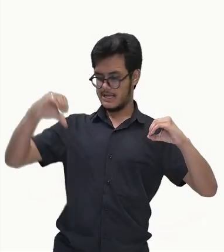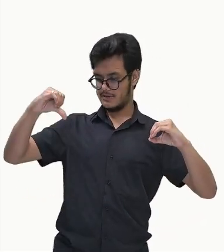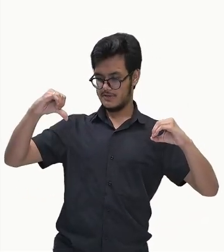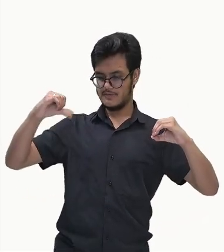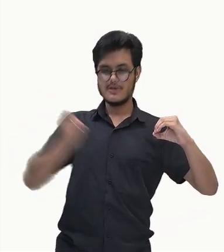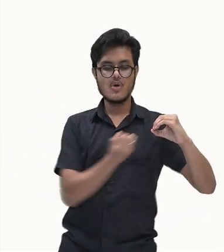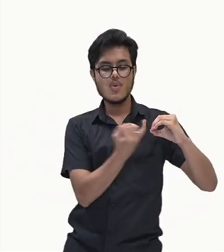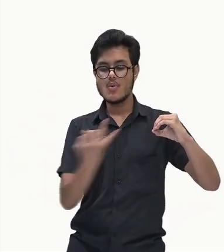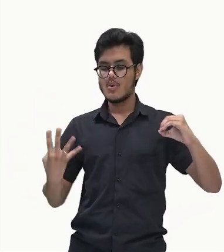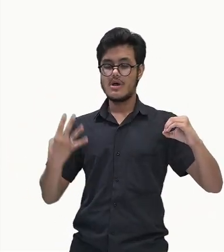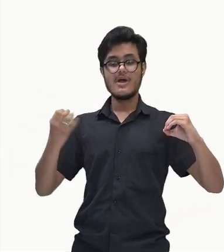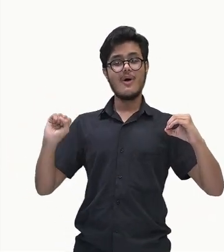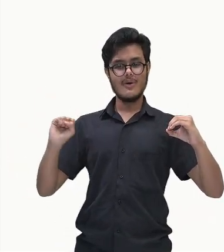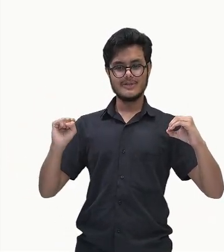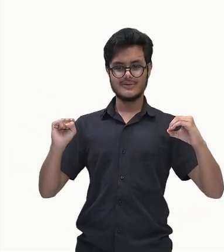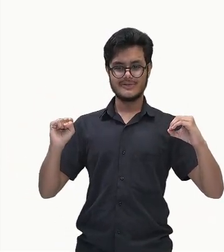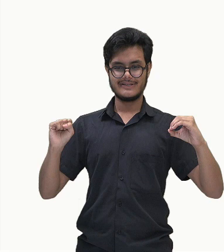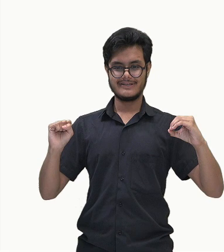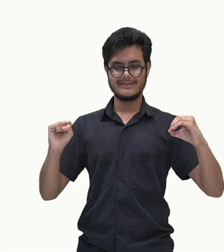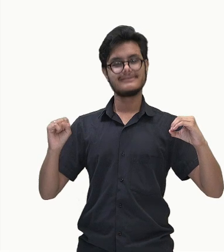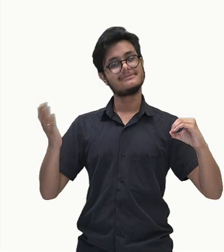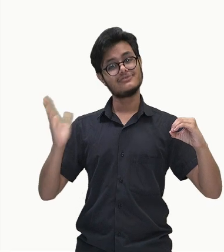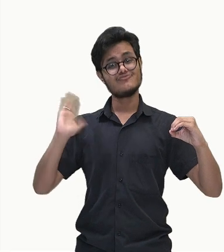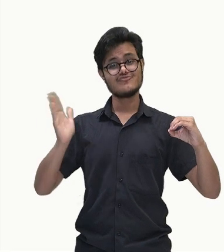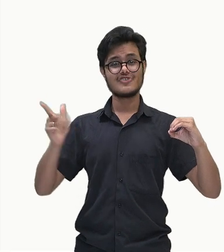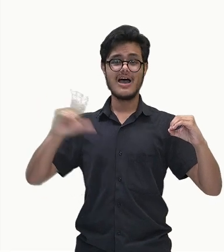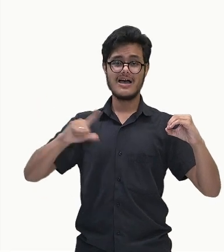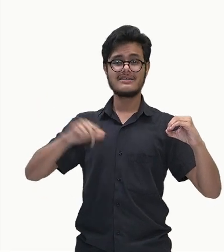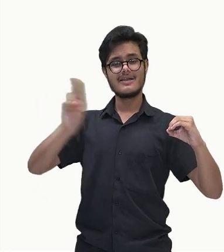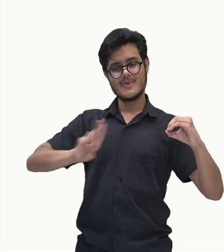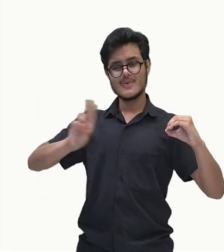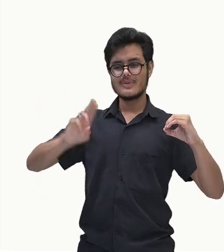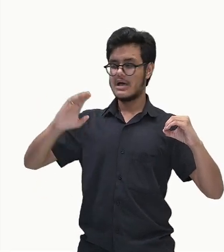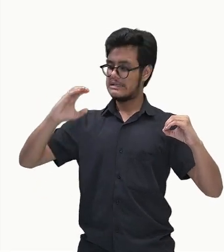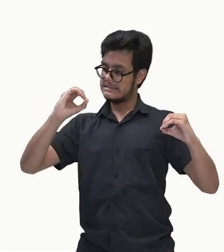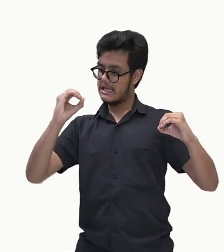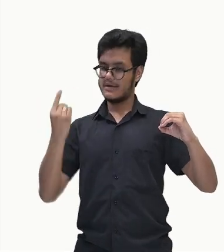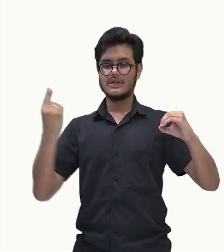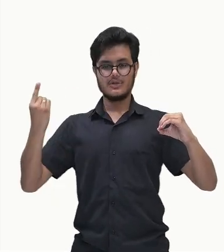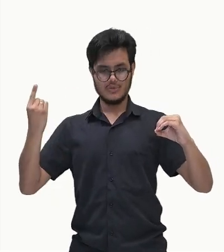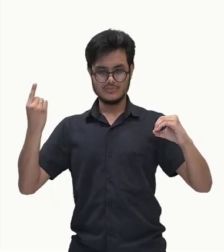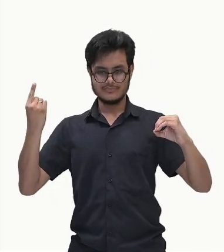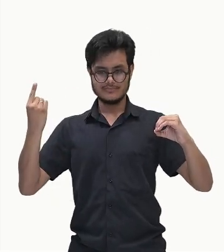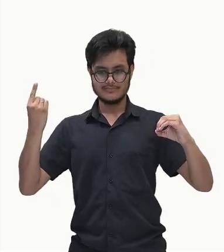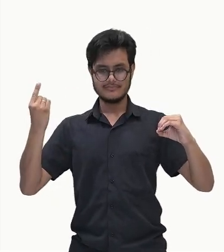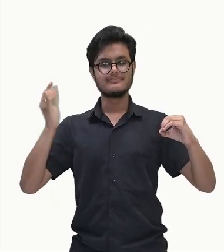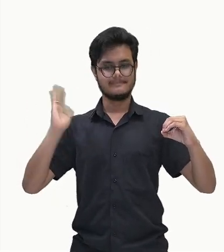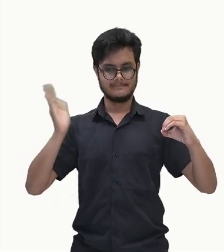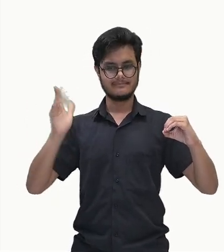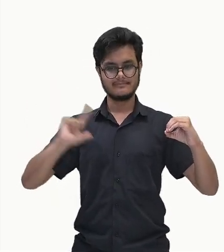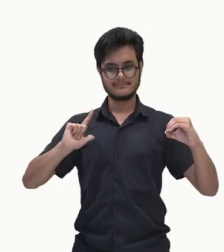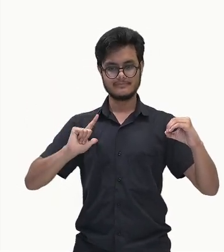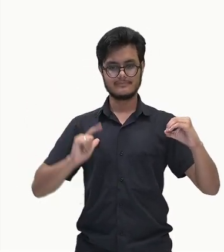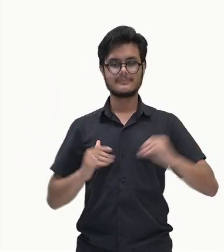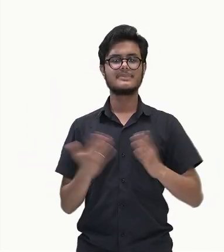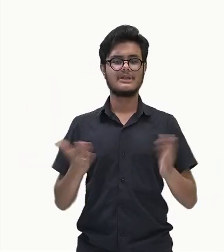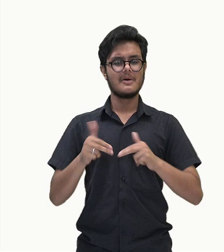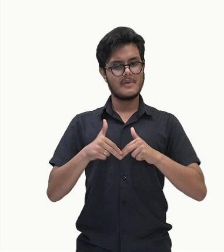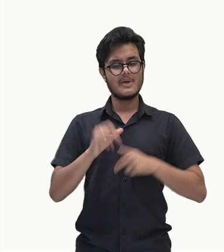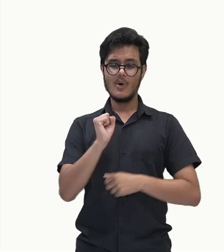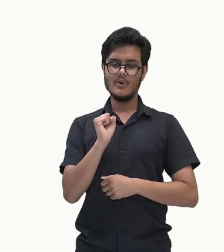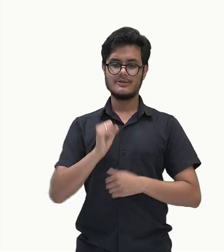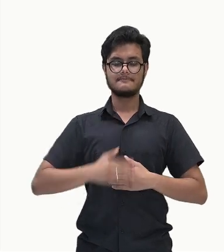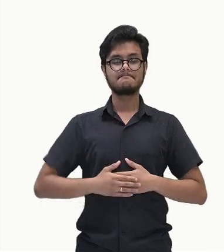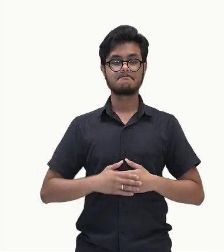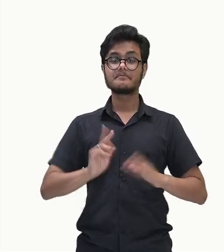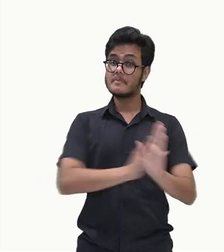nove temos 10 opções só que o zero e o 1 são usados na última e penúltima posições na segunda